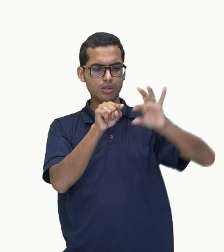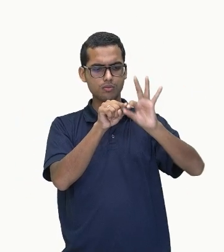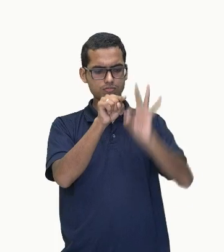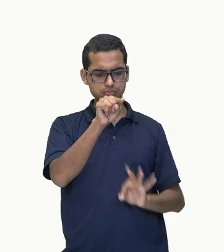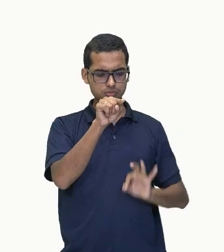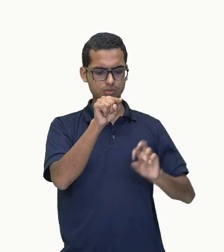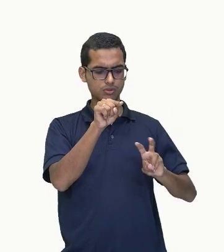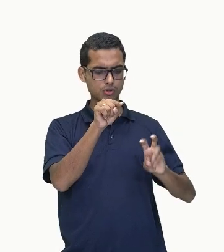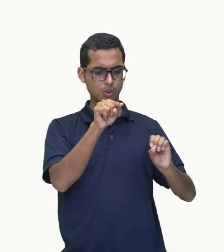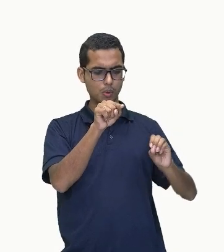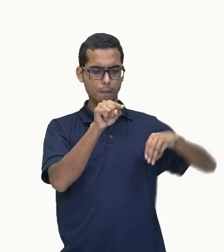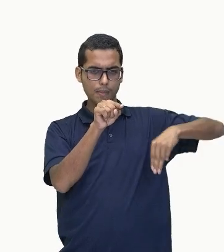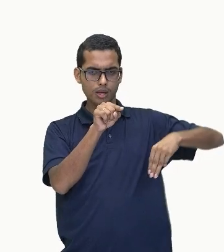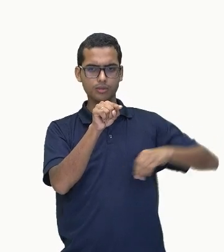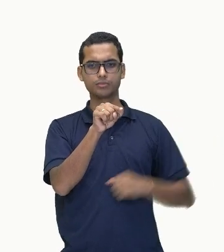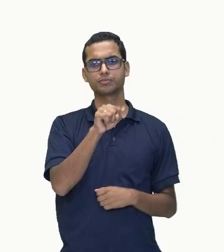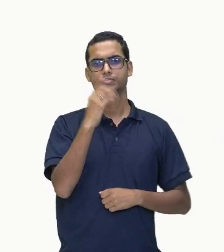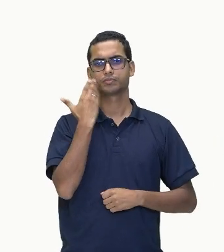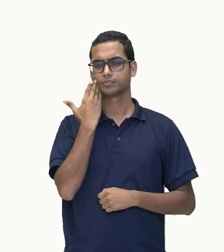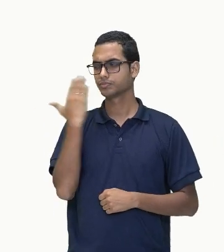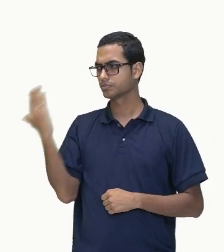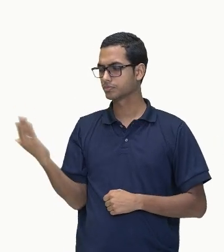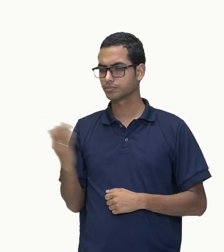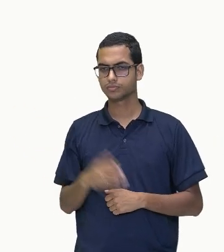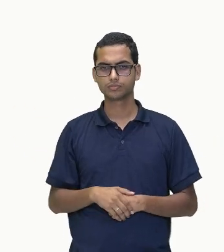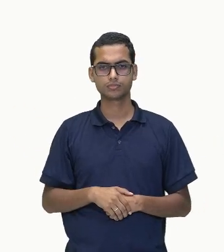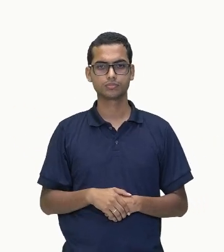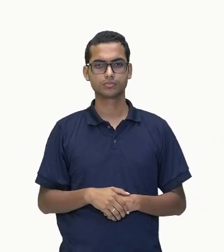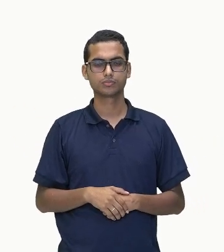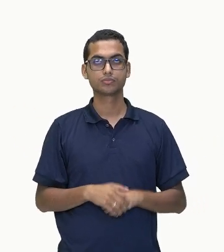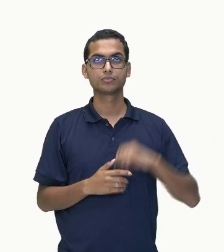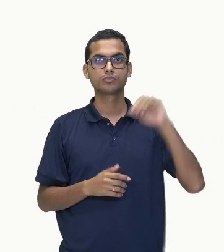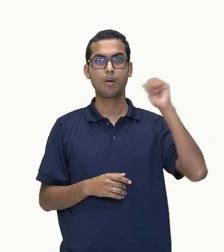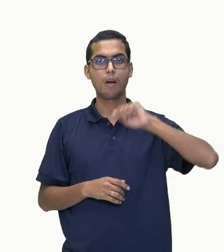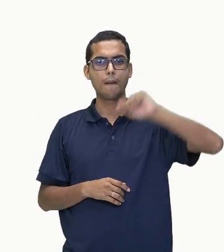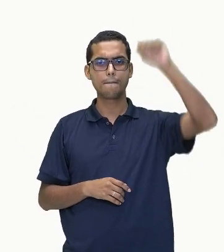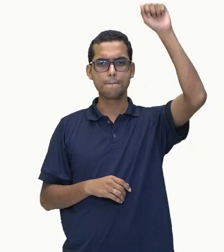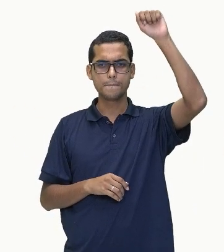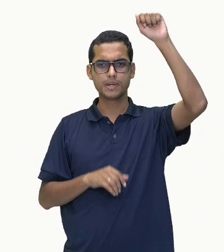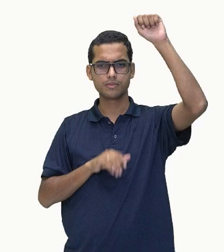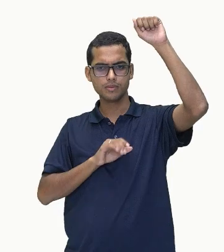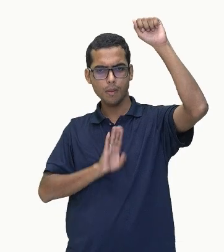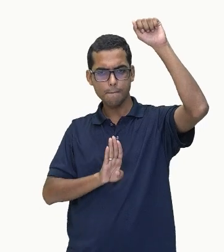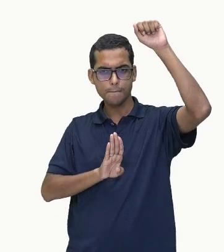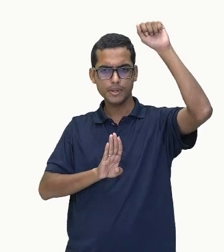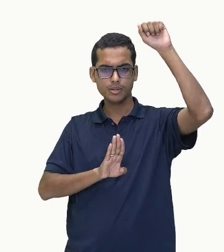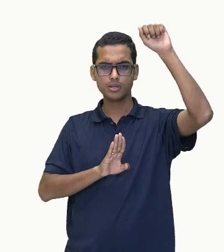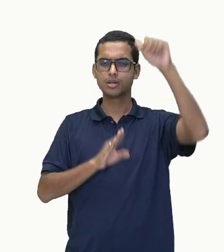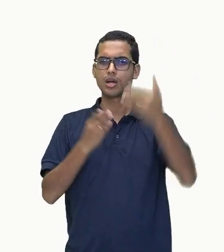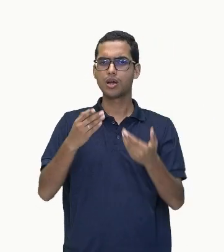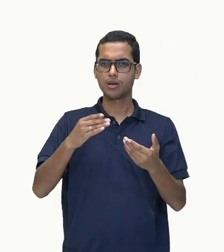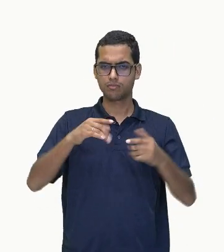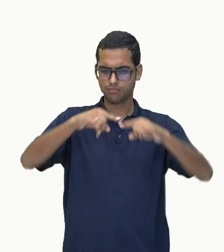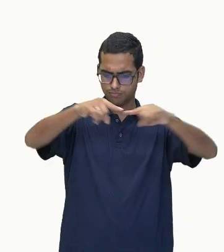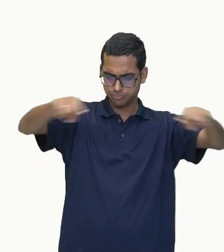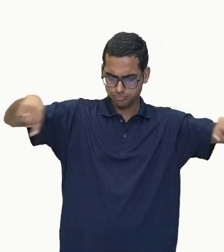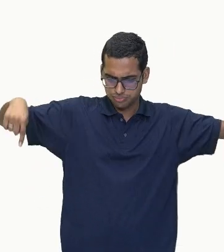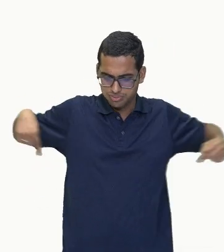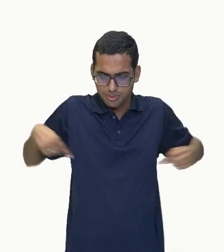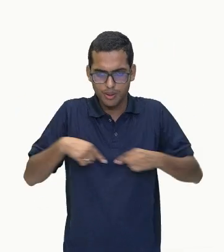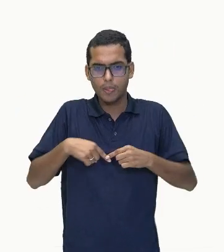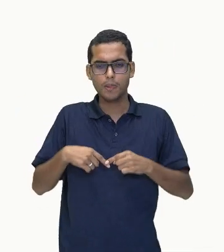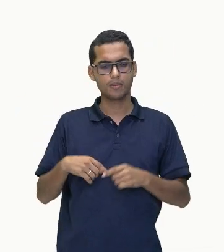Elas caminham em direção à posição B. Então, elas saem daqui, né, da posição A, e caminham até a posição